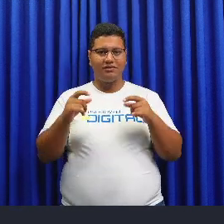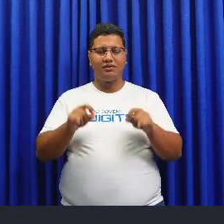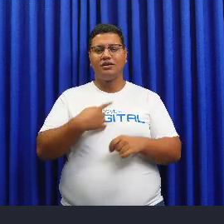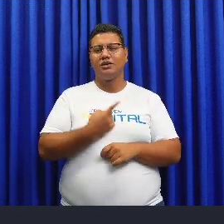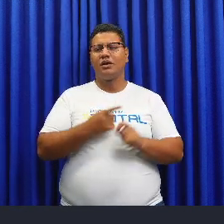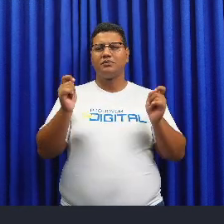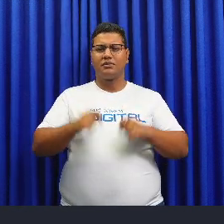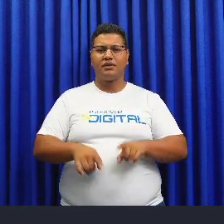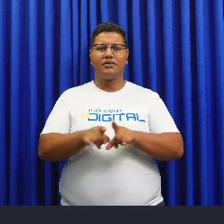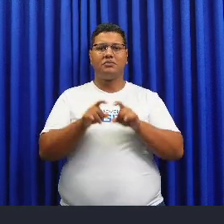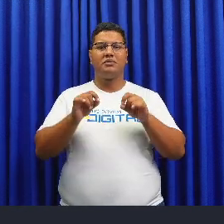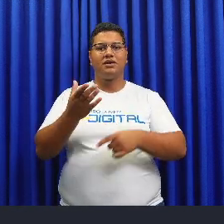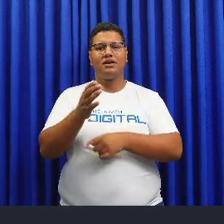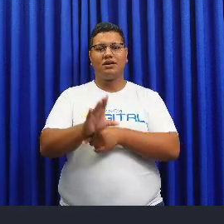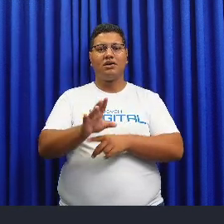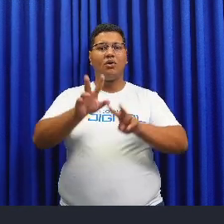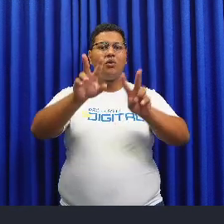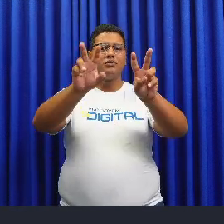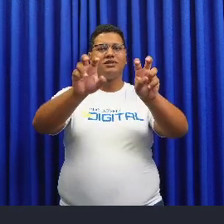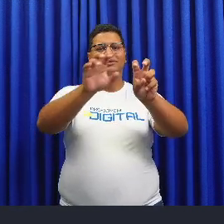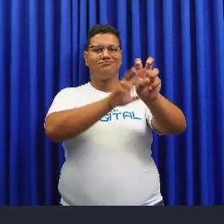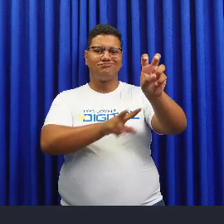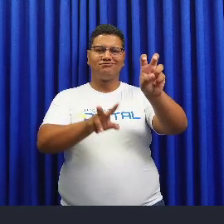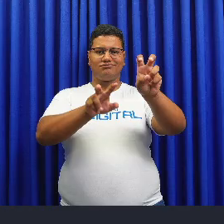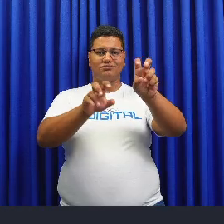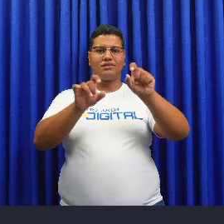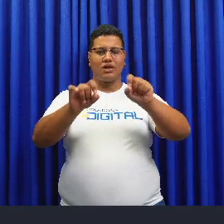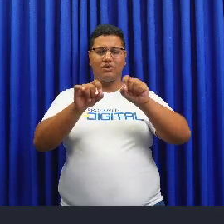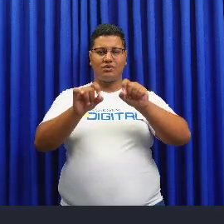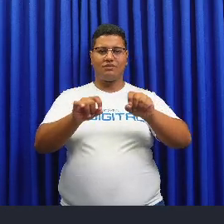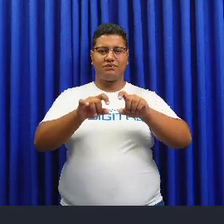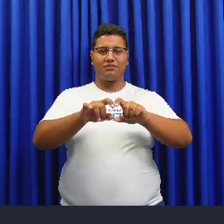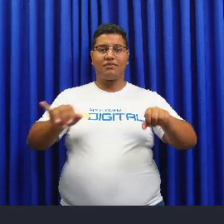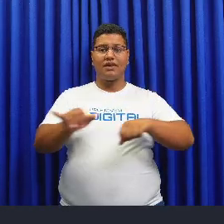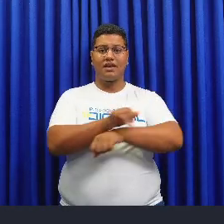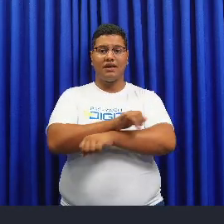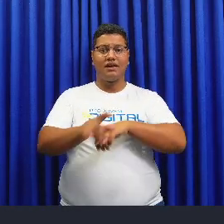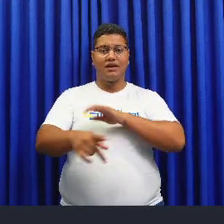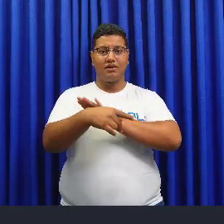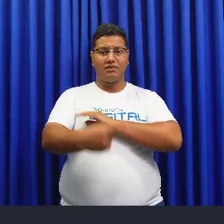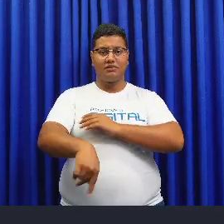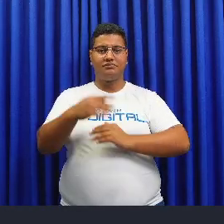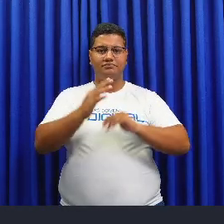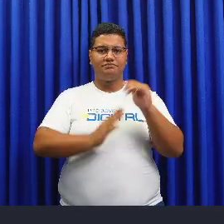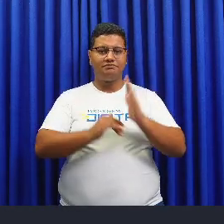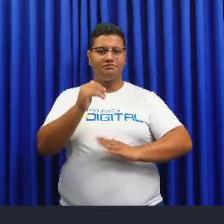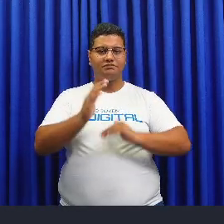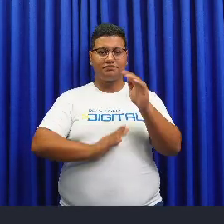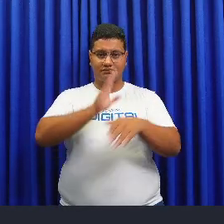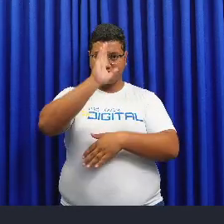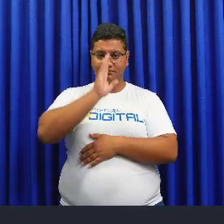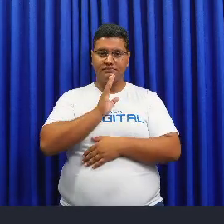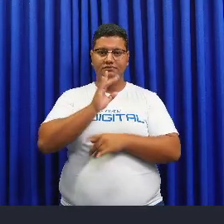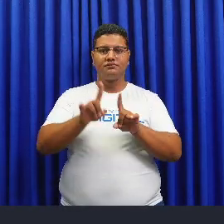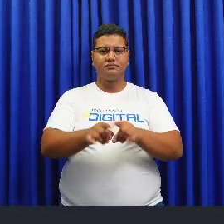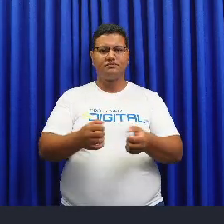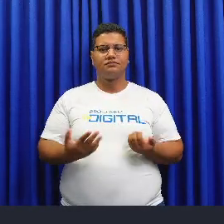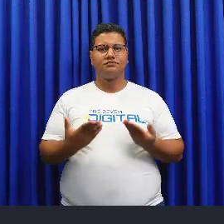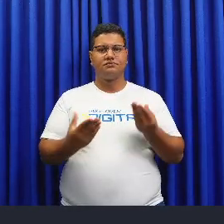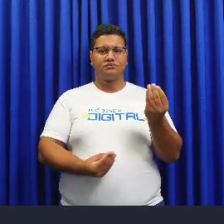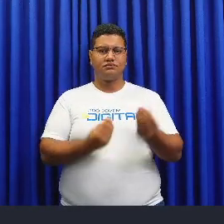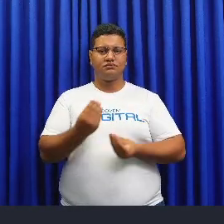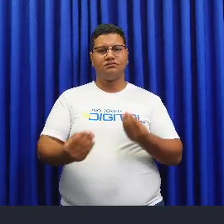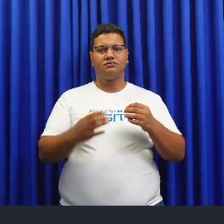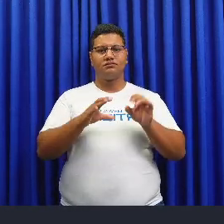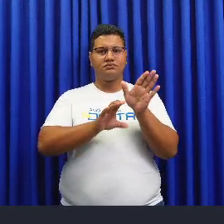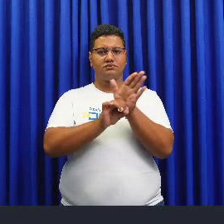nós poderíamos colocar aí um subtítulo para a nossa aula, seriam as ferramentas de produção gratuitas que são ofertadas aí